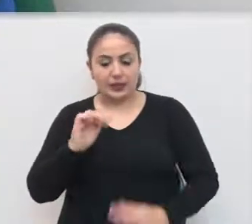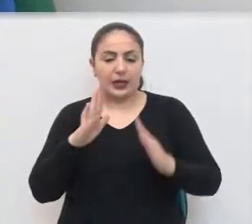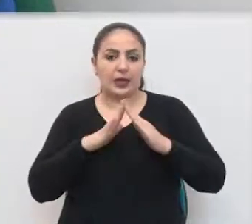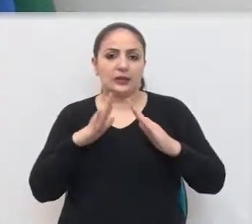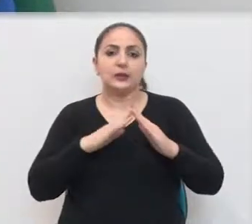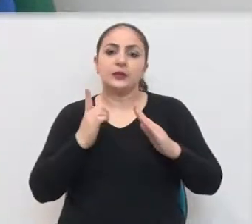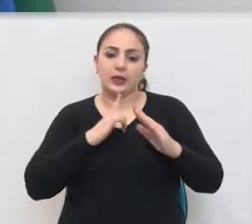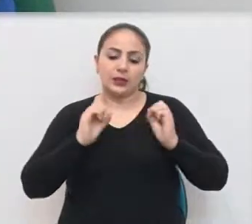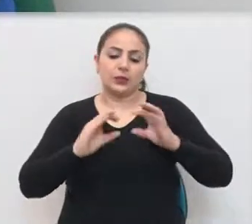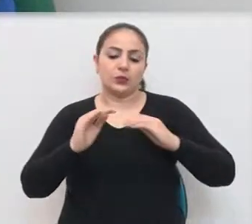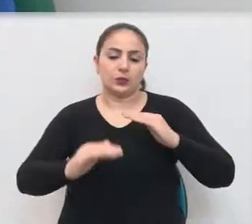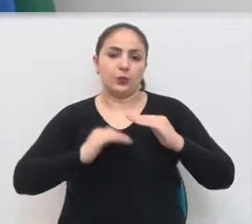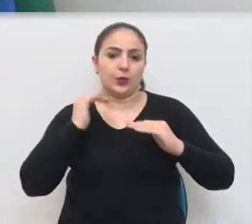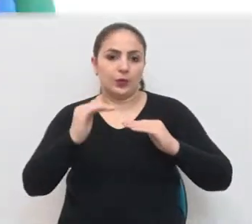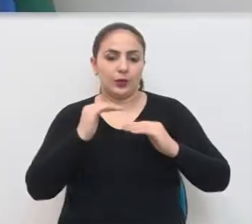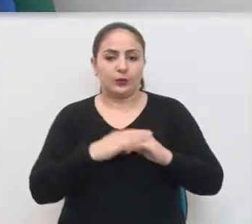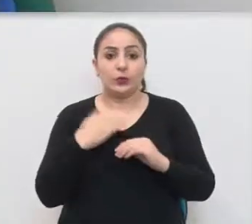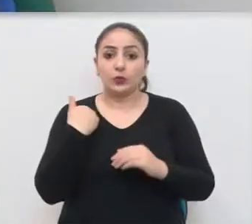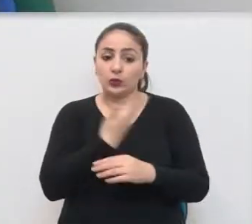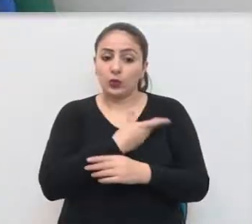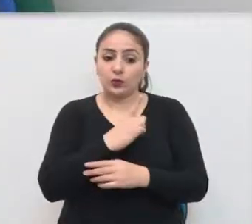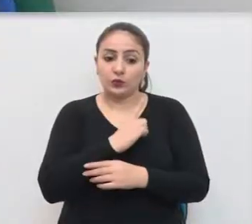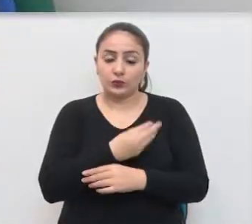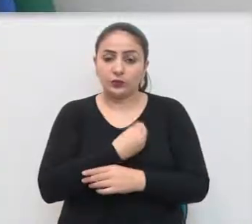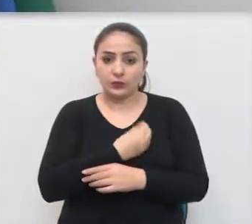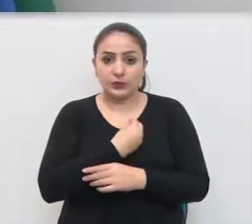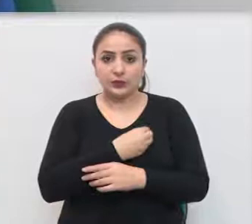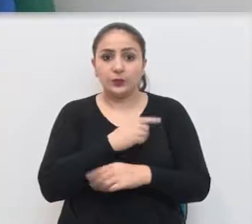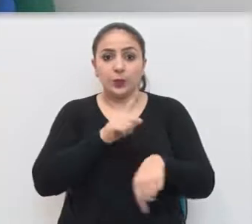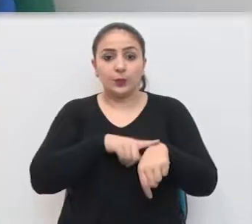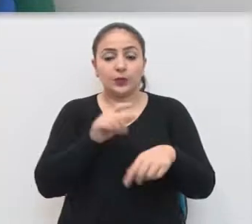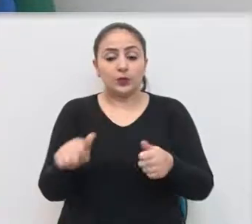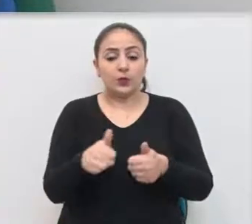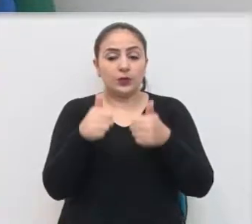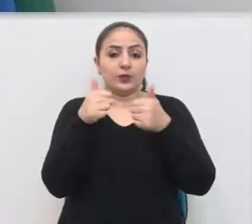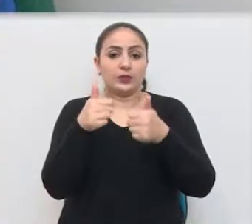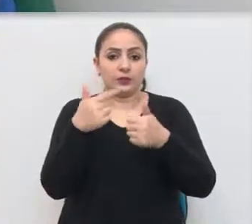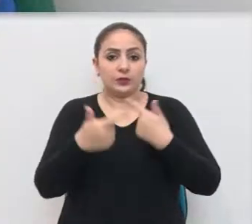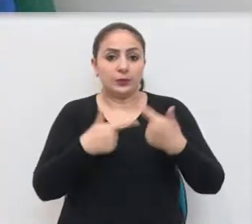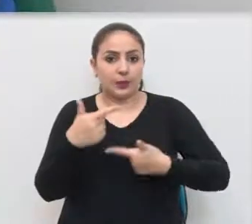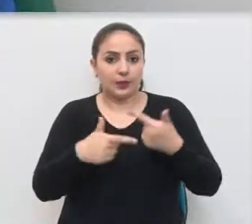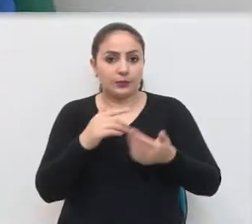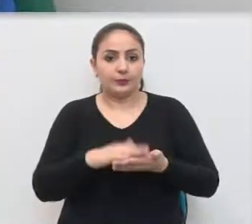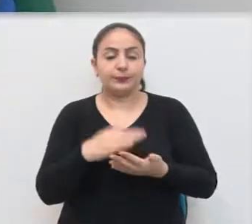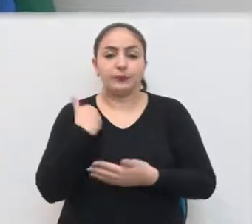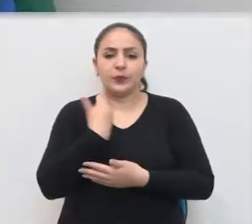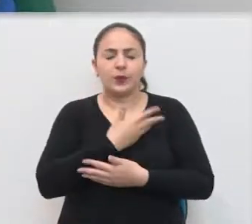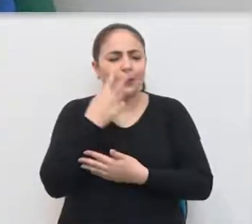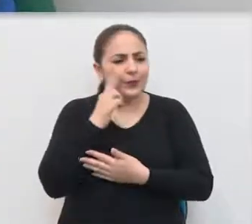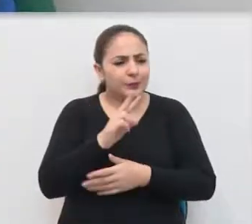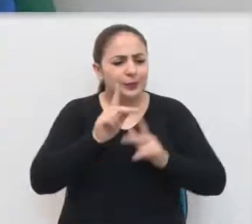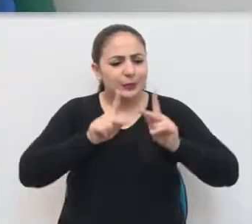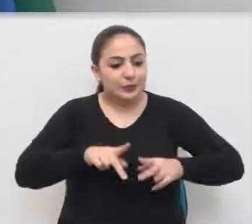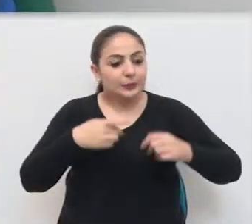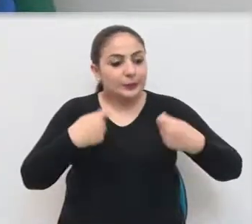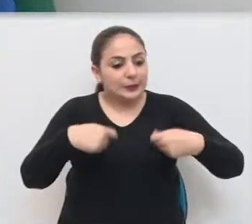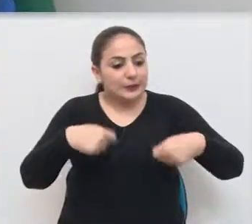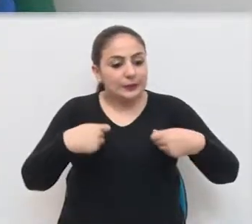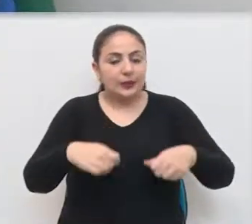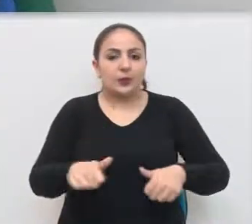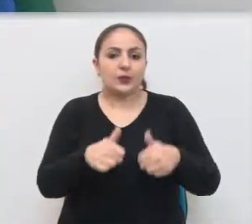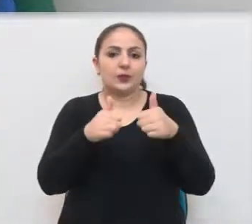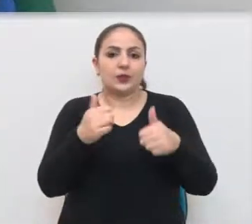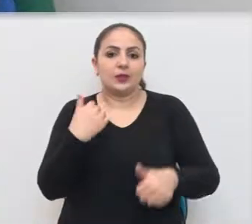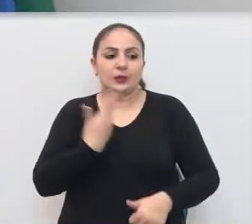casa, que tenham também nível superior. A gente vive num momento de qualificação do mercado, nós olhamos que as pessoas têm que se